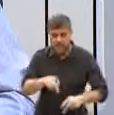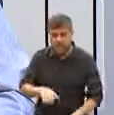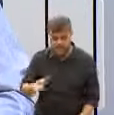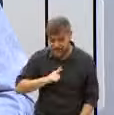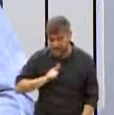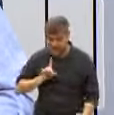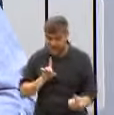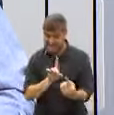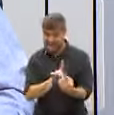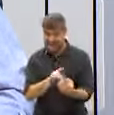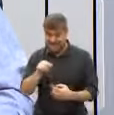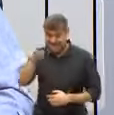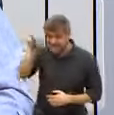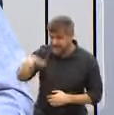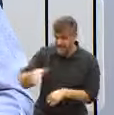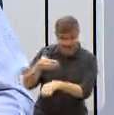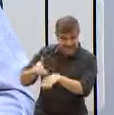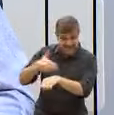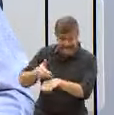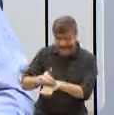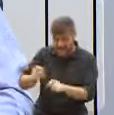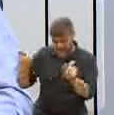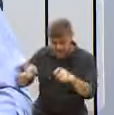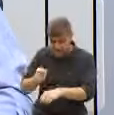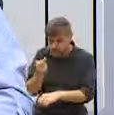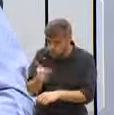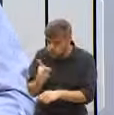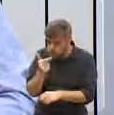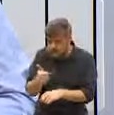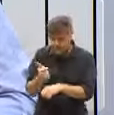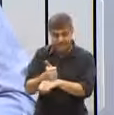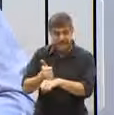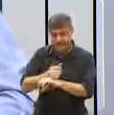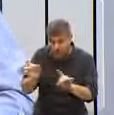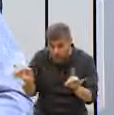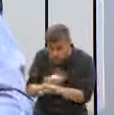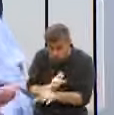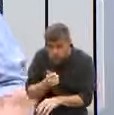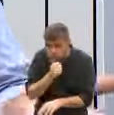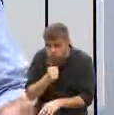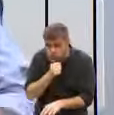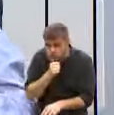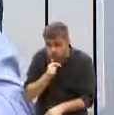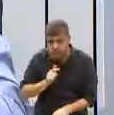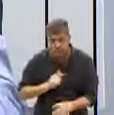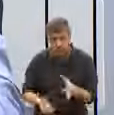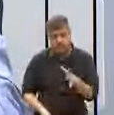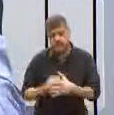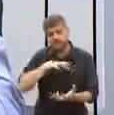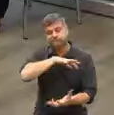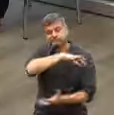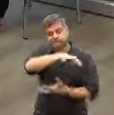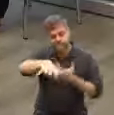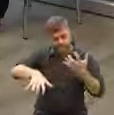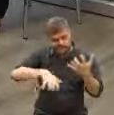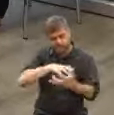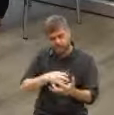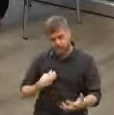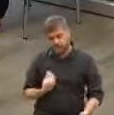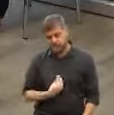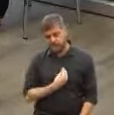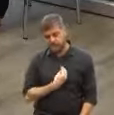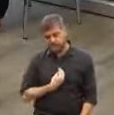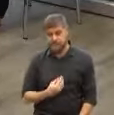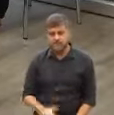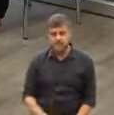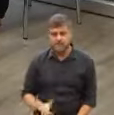geral. E quando ele não está bem treinado, quando ele não está capacitado, quando ele não está preparado, e aí vem esse caos que a gente viu aí. E